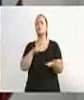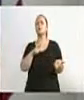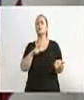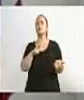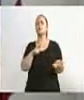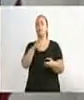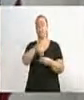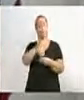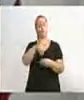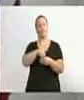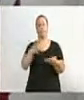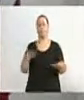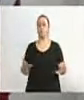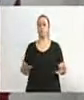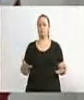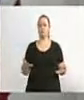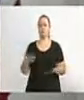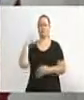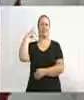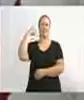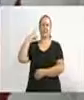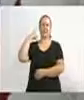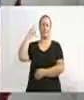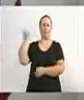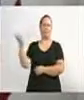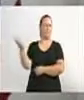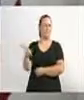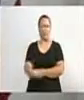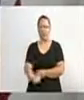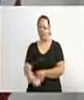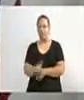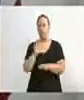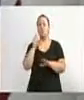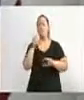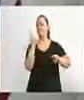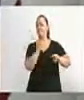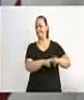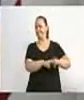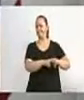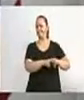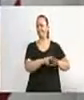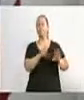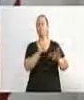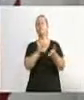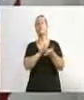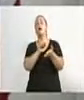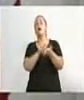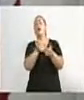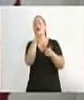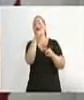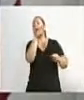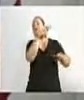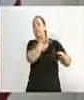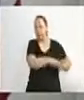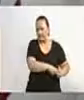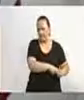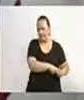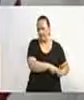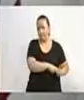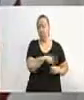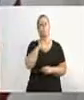Do pior deputado, o que foi cassado, o senador que foi cassado, não foi cassado ainda, está preso, teve